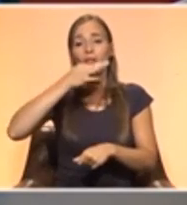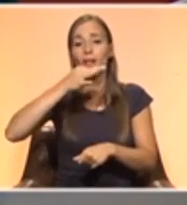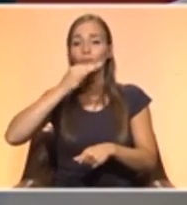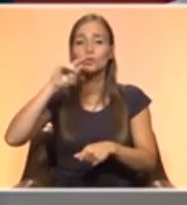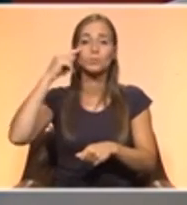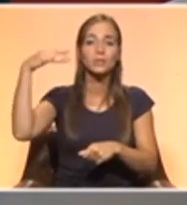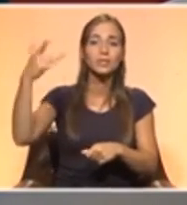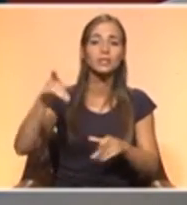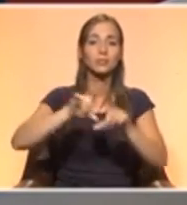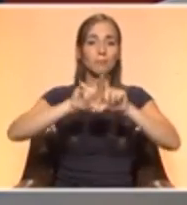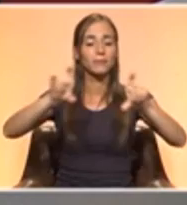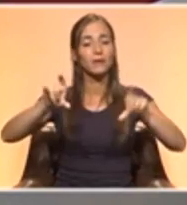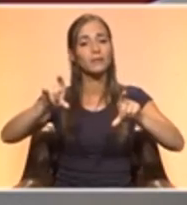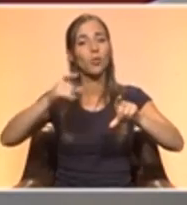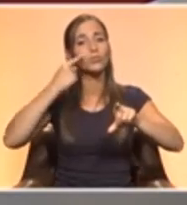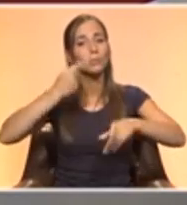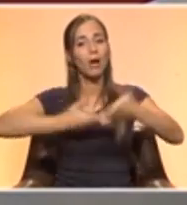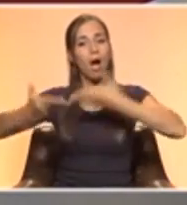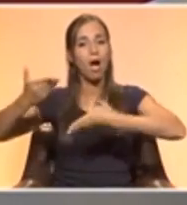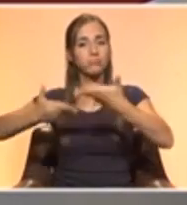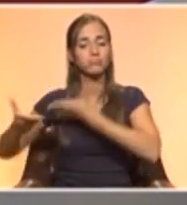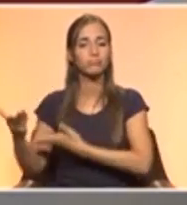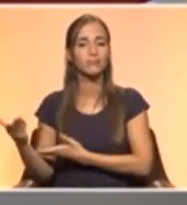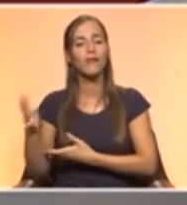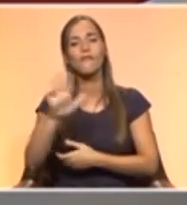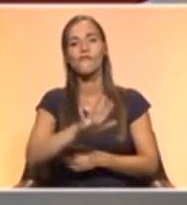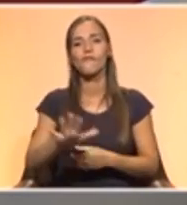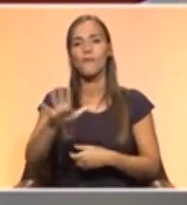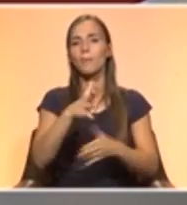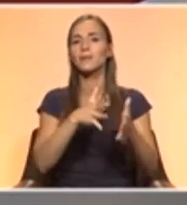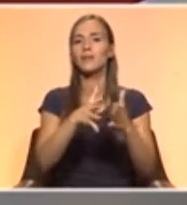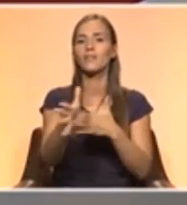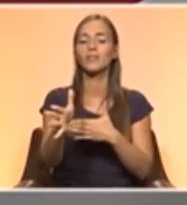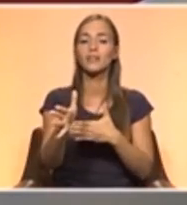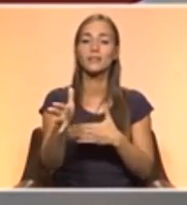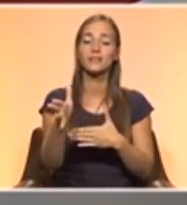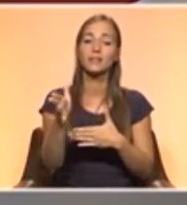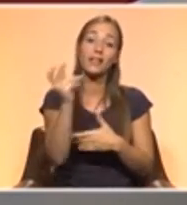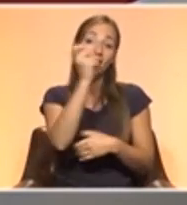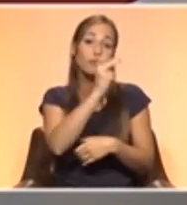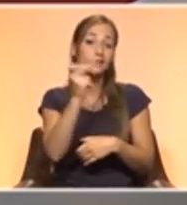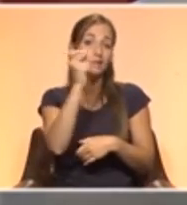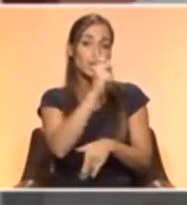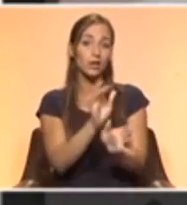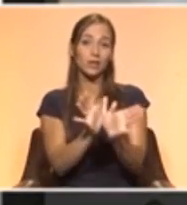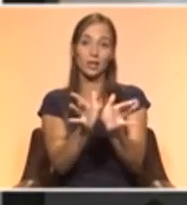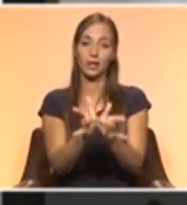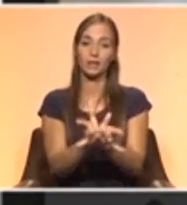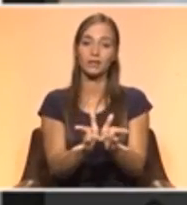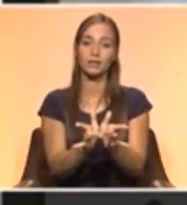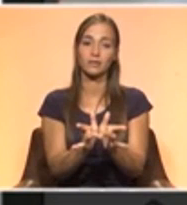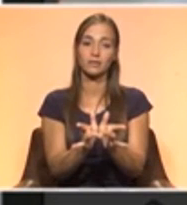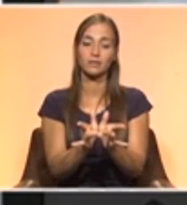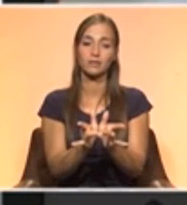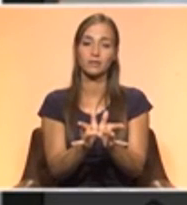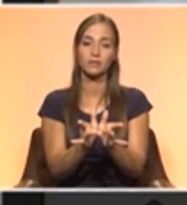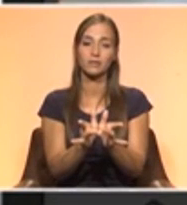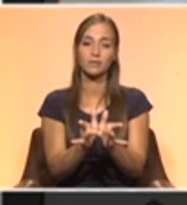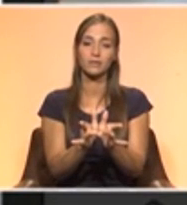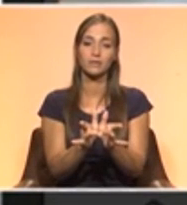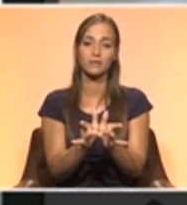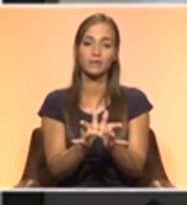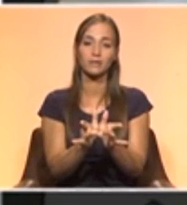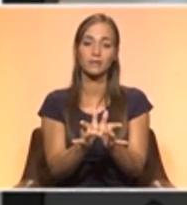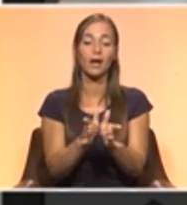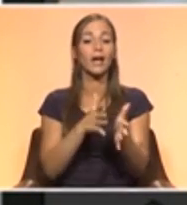com empresas e partilhamos esse conhecimento portanto é uma forma também através desta televisão na Net eh ou produtos de televisão na net não